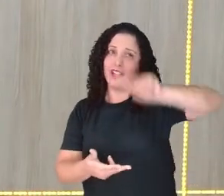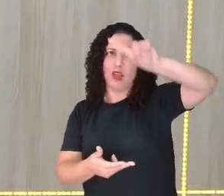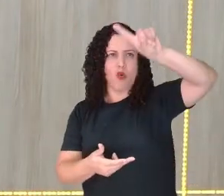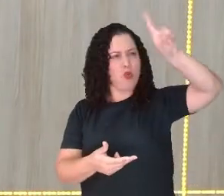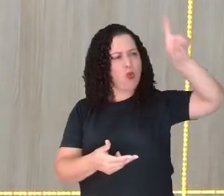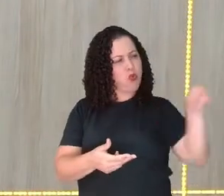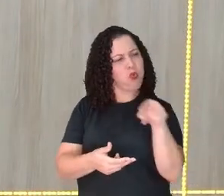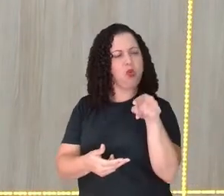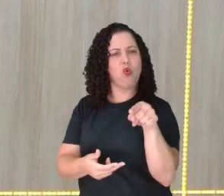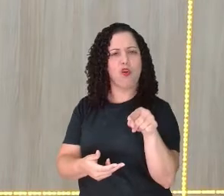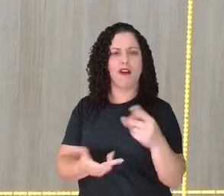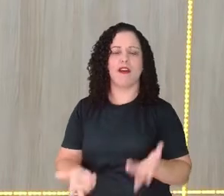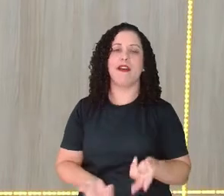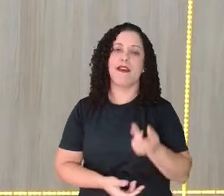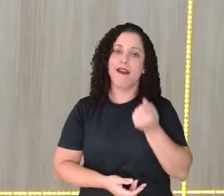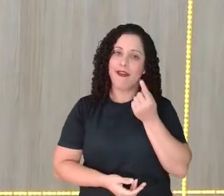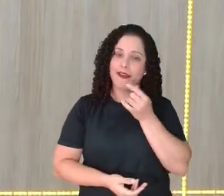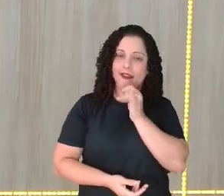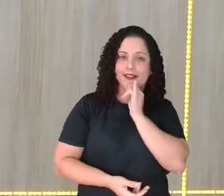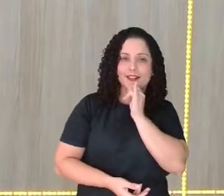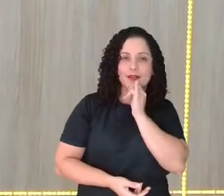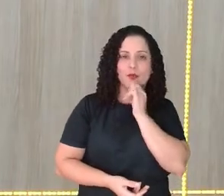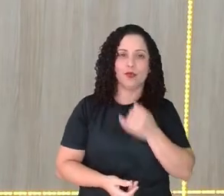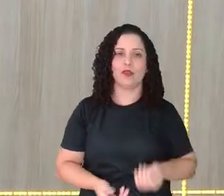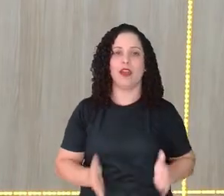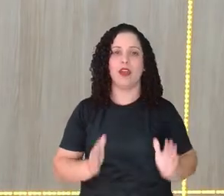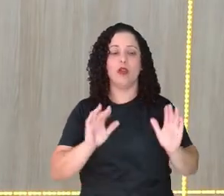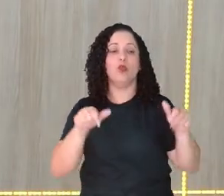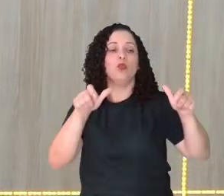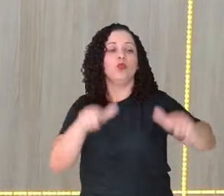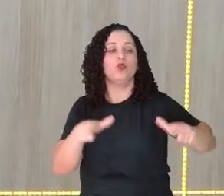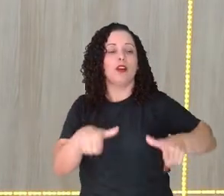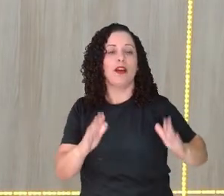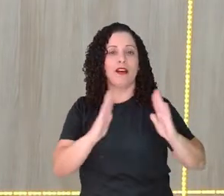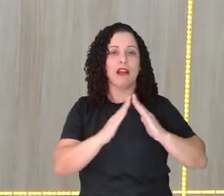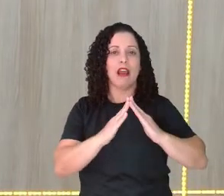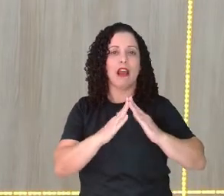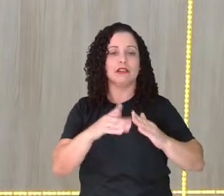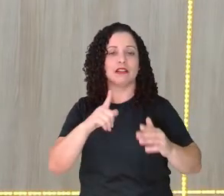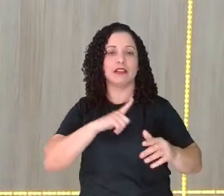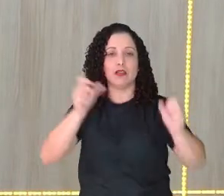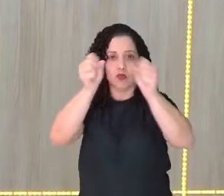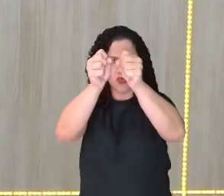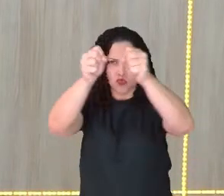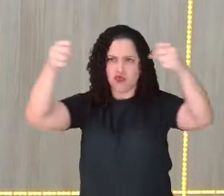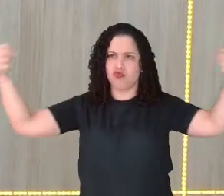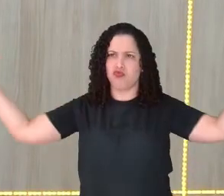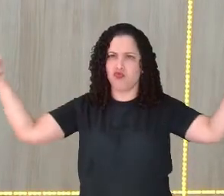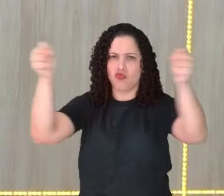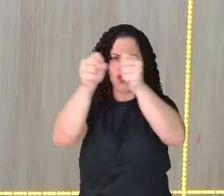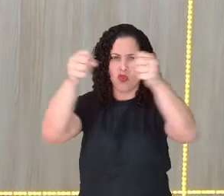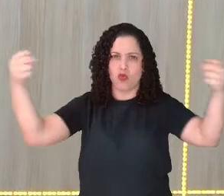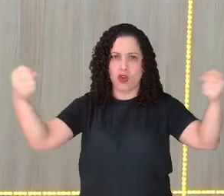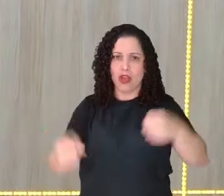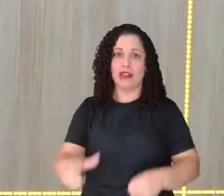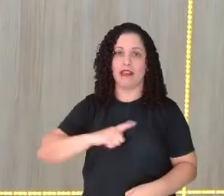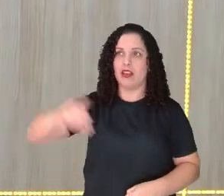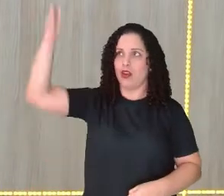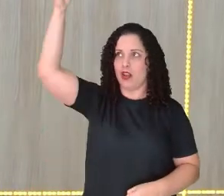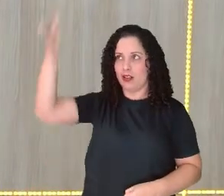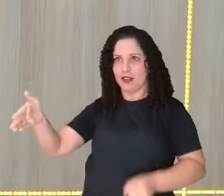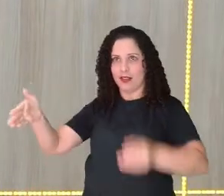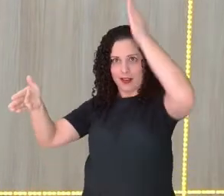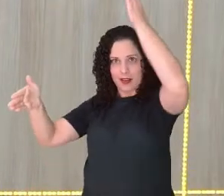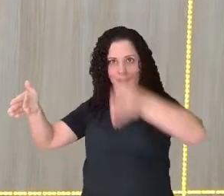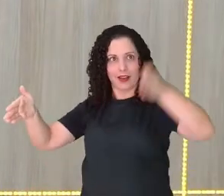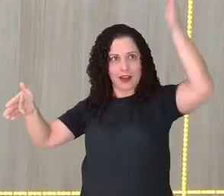pode olhar, por exemplo, aí para a cozinha da sua casa, vai ter lá um armário formado por linhas poligonais. Você